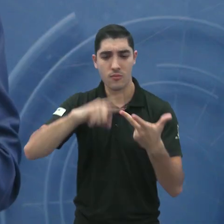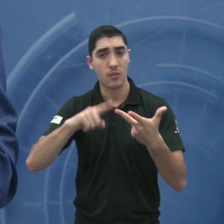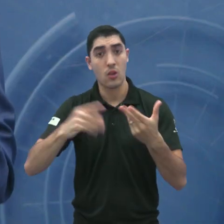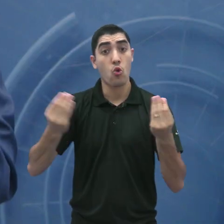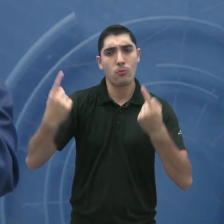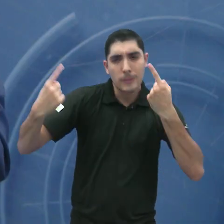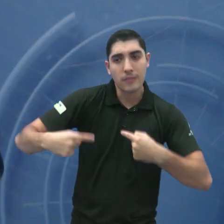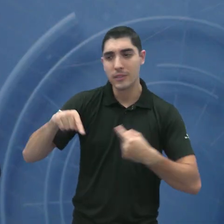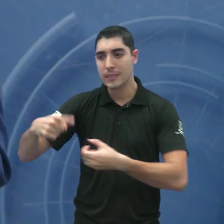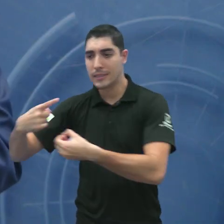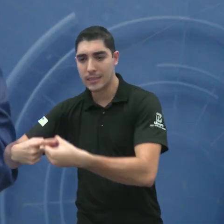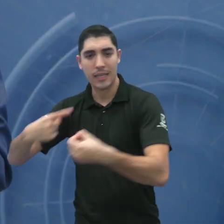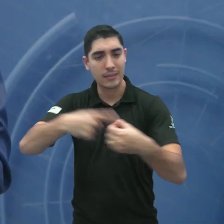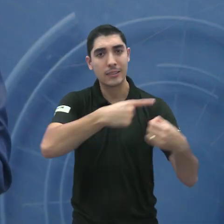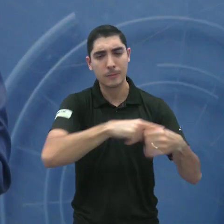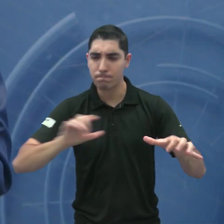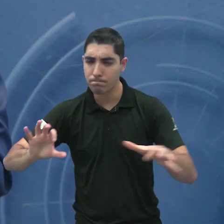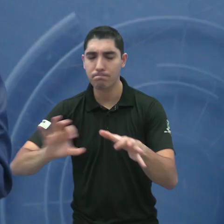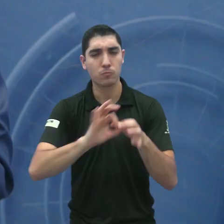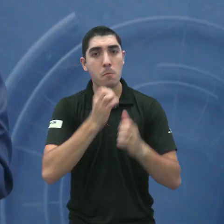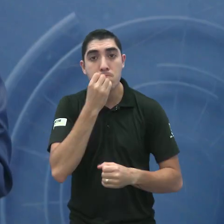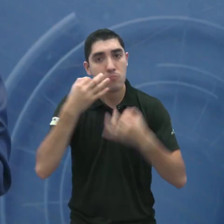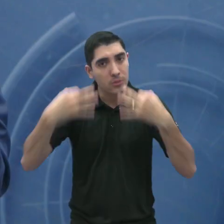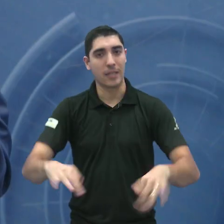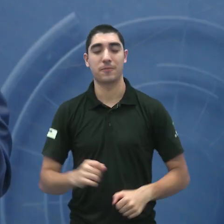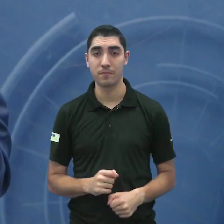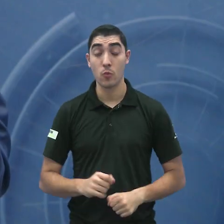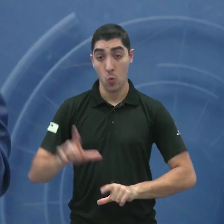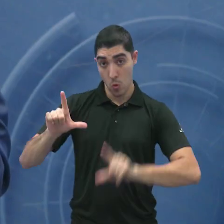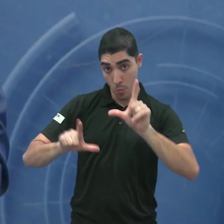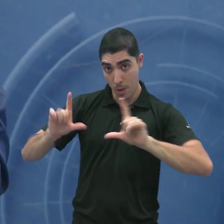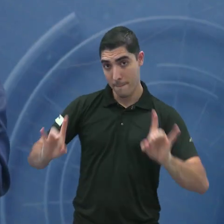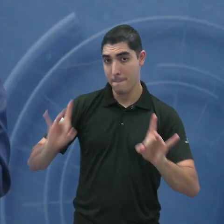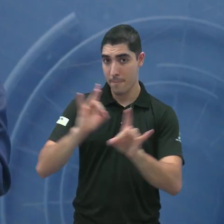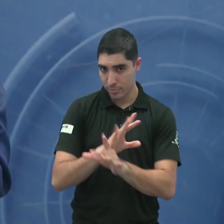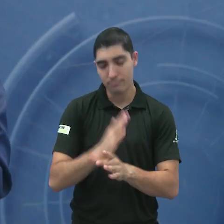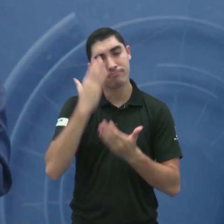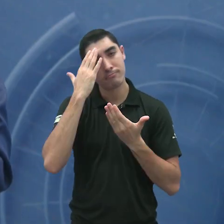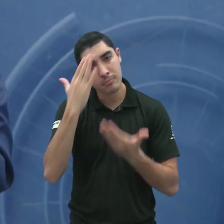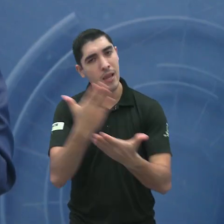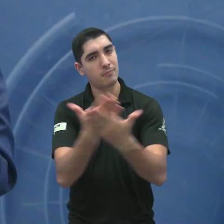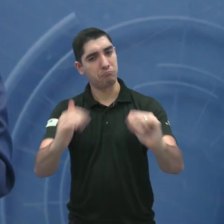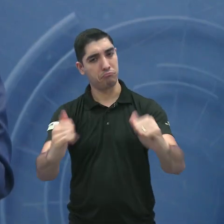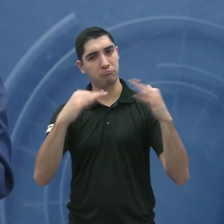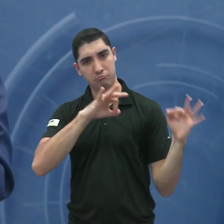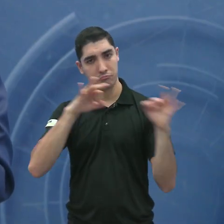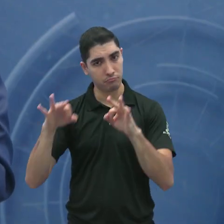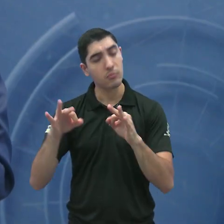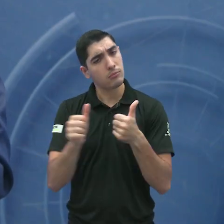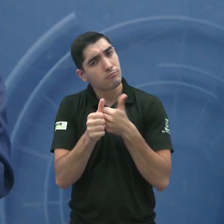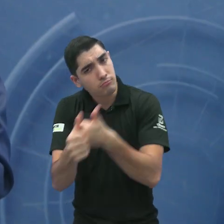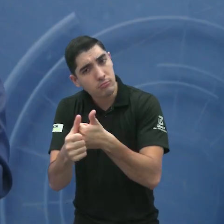desafios de conectar a cidade de forma eficiente. O Diálogos da Cidade vai ficando por aqui. Obrigado pela sua